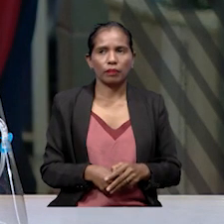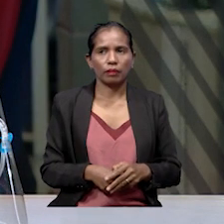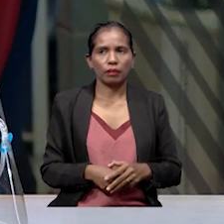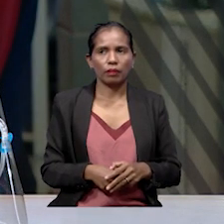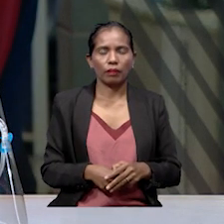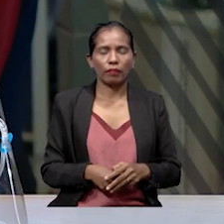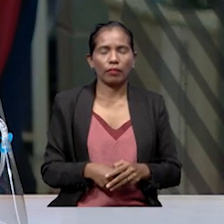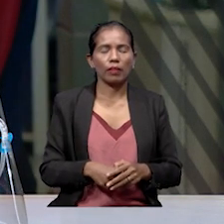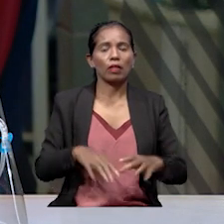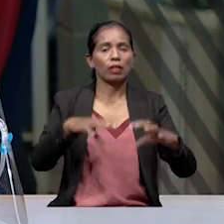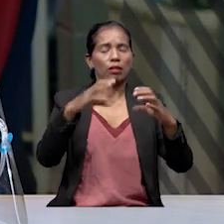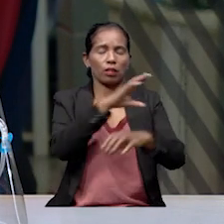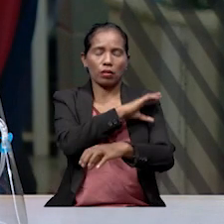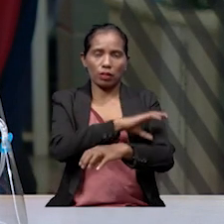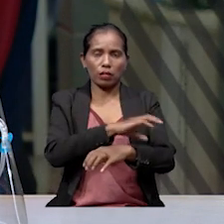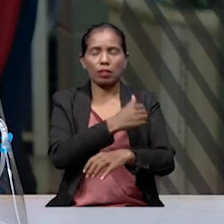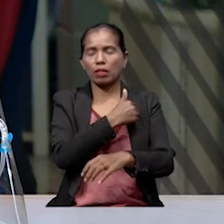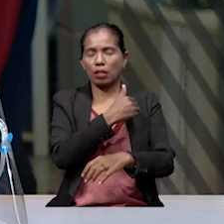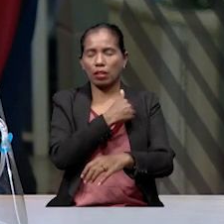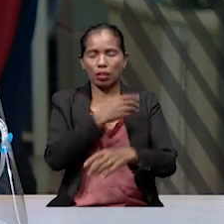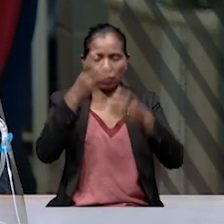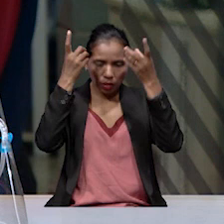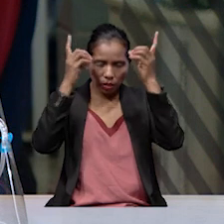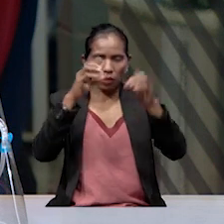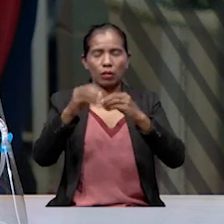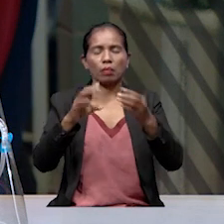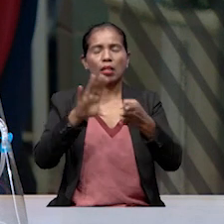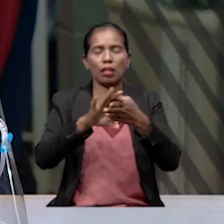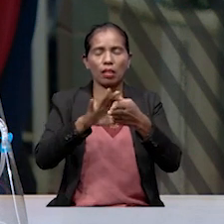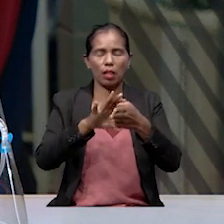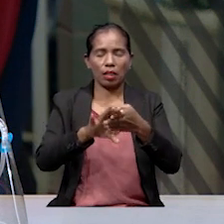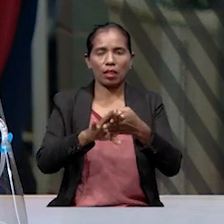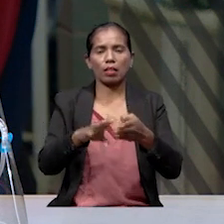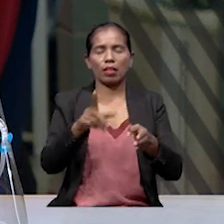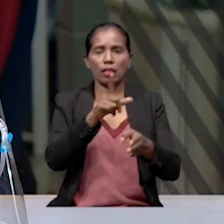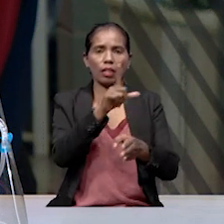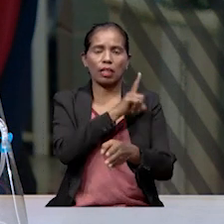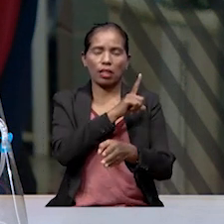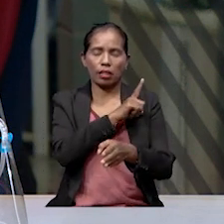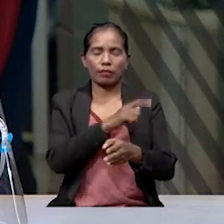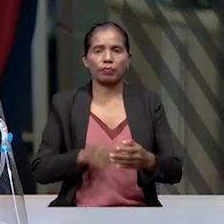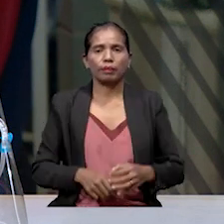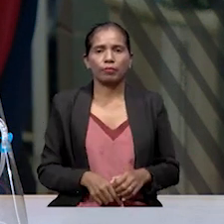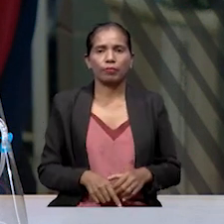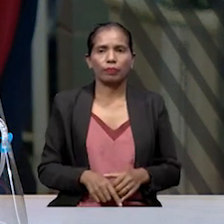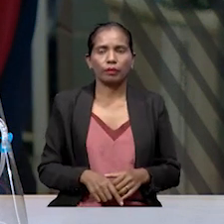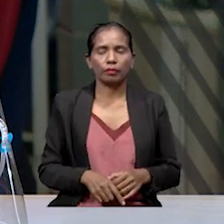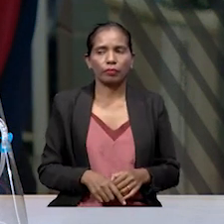O Conselho Superior de Defesa e Segurança se dá o decide com a nova carta de reforma Tenente-General Leira Nantemur.